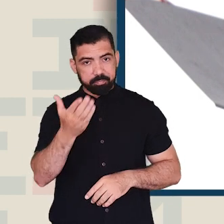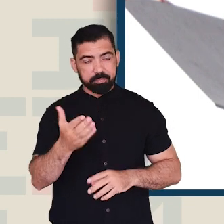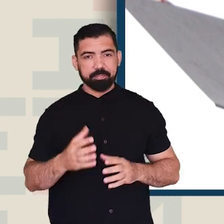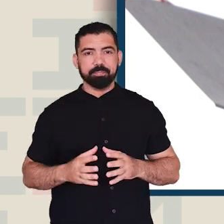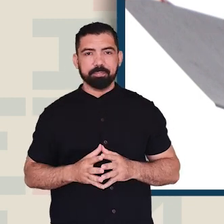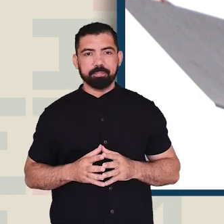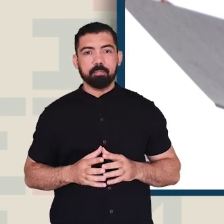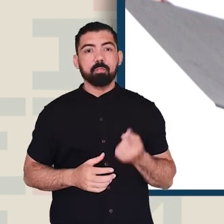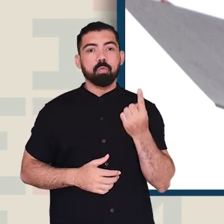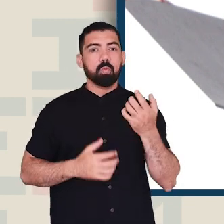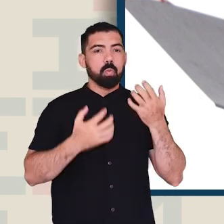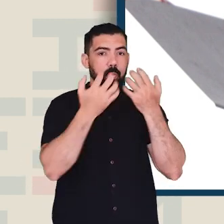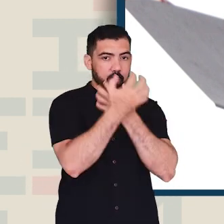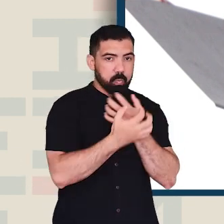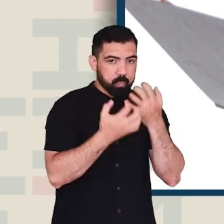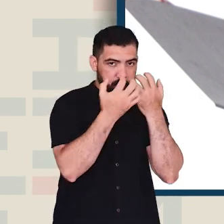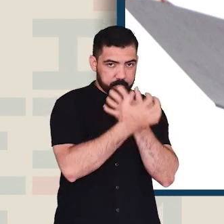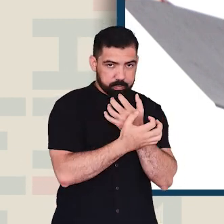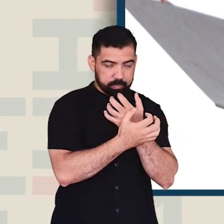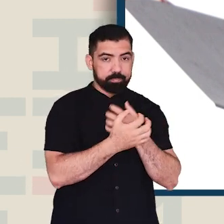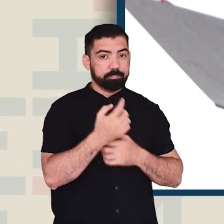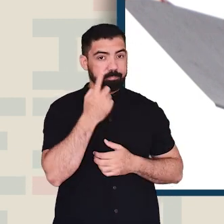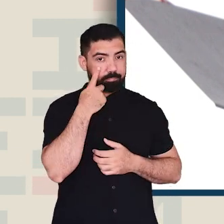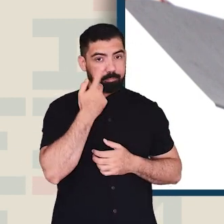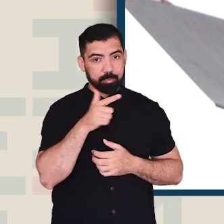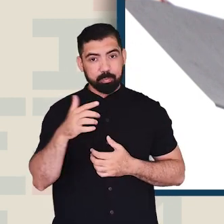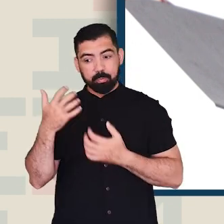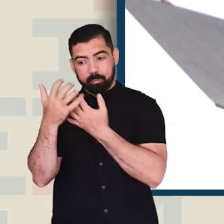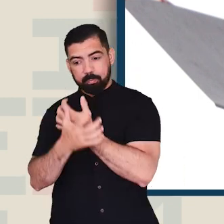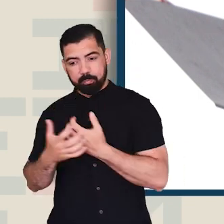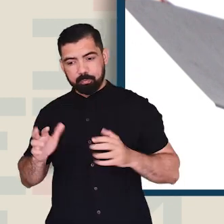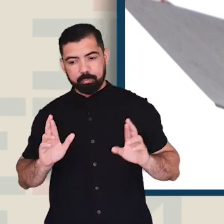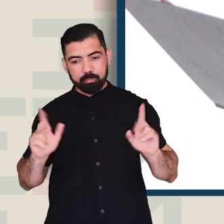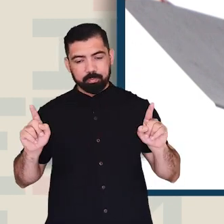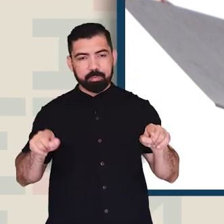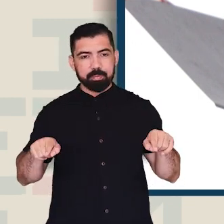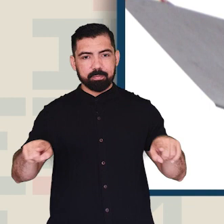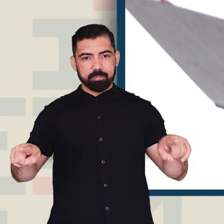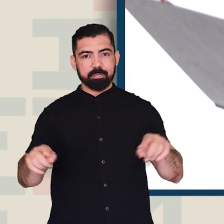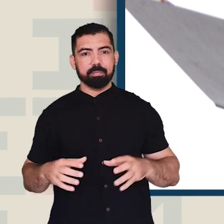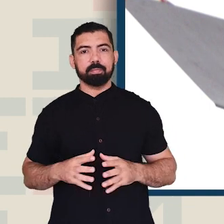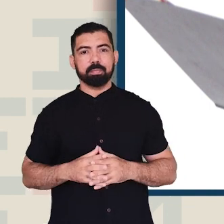Então enquanto um cantava, o outro cantava isso aqui, então.